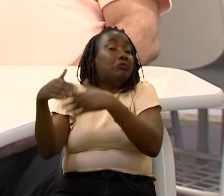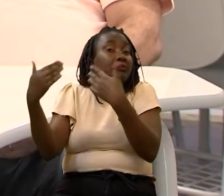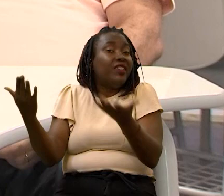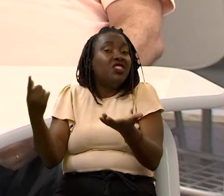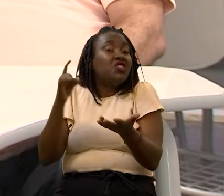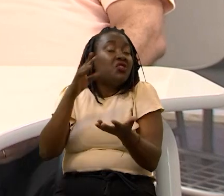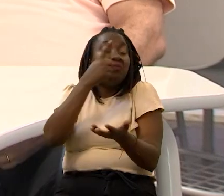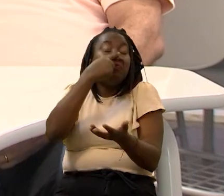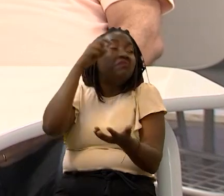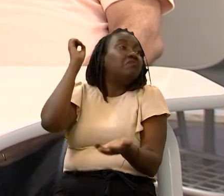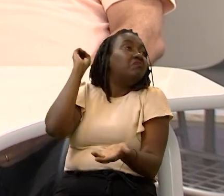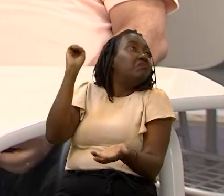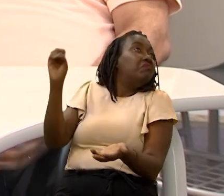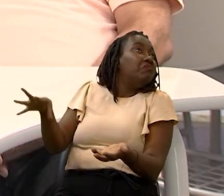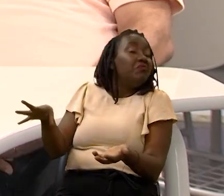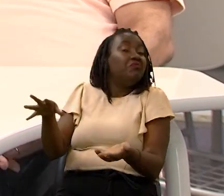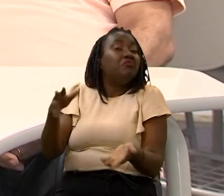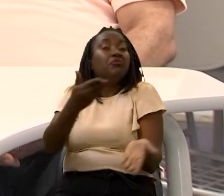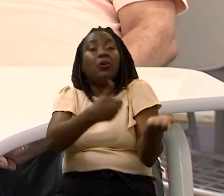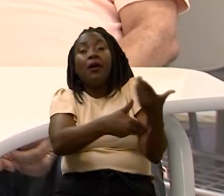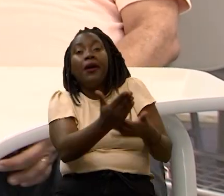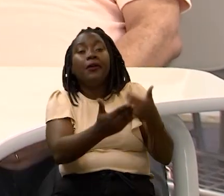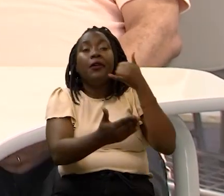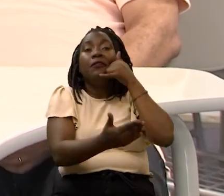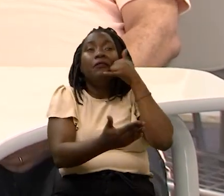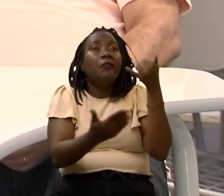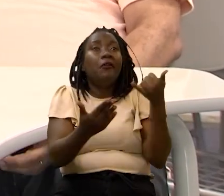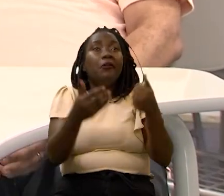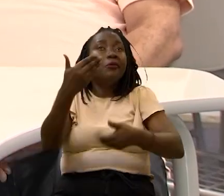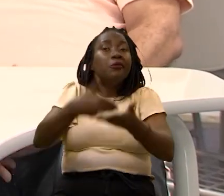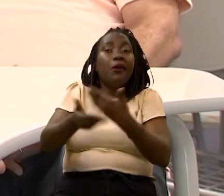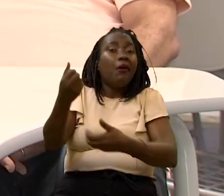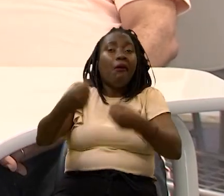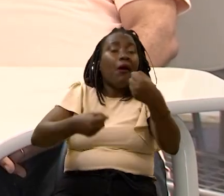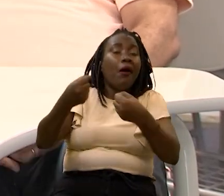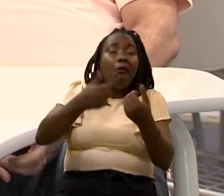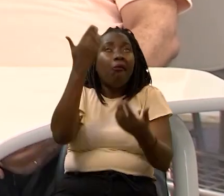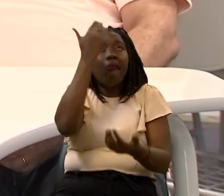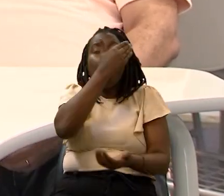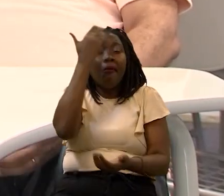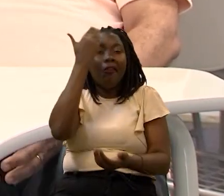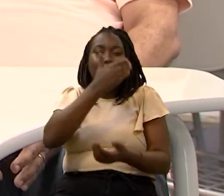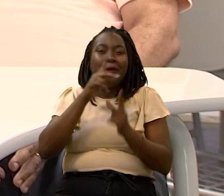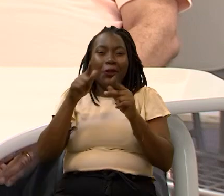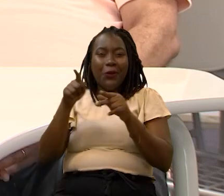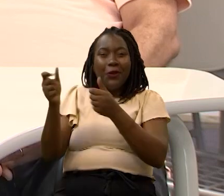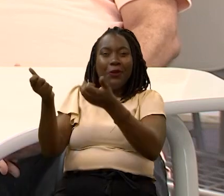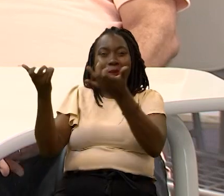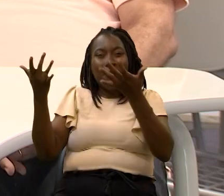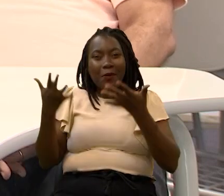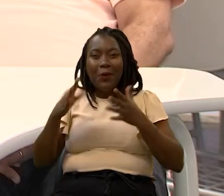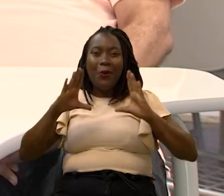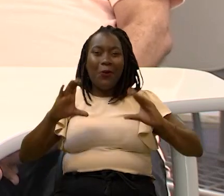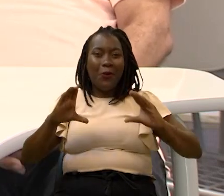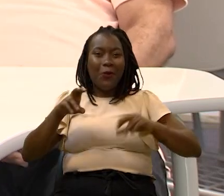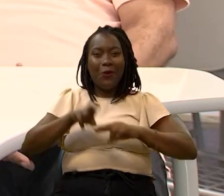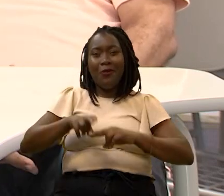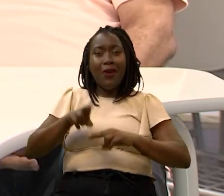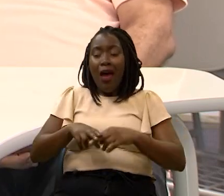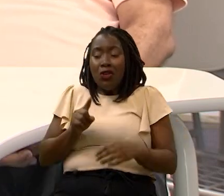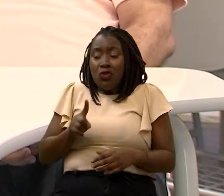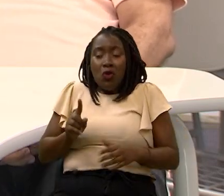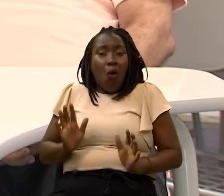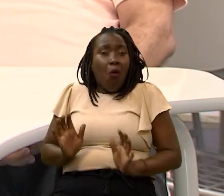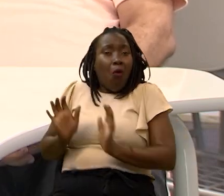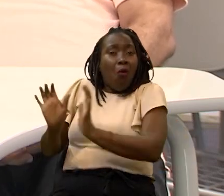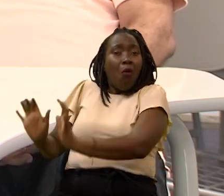né? O pessoal fala assim, não, só descartei ali, não, só troquei aqui, só troquei de telefone, só troquei de carro. Só, como o senhor trouxe o exemplo de